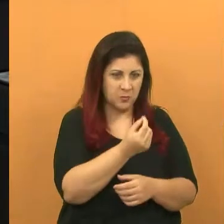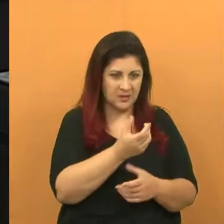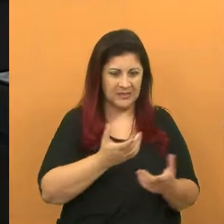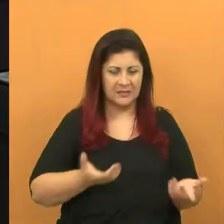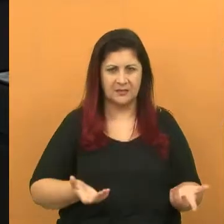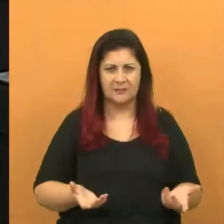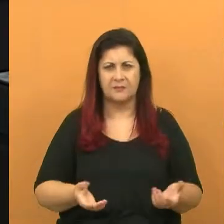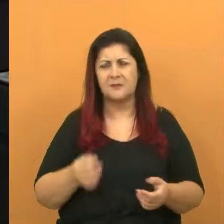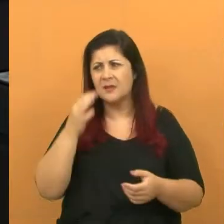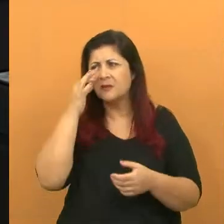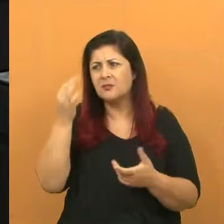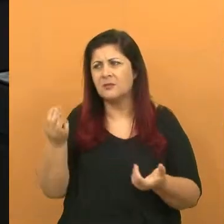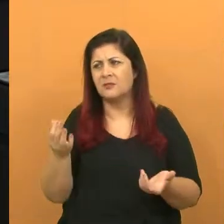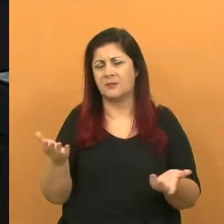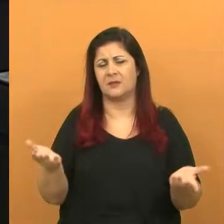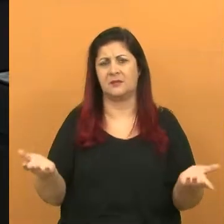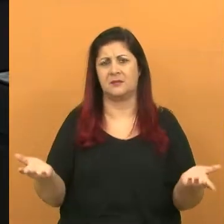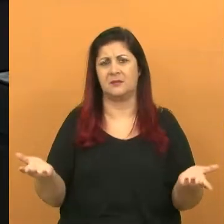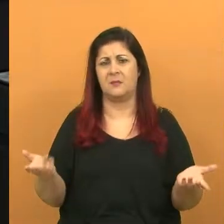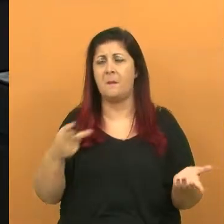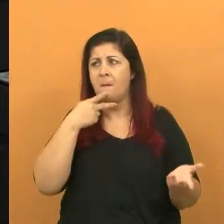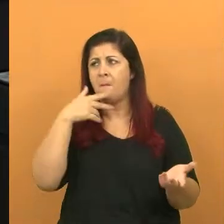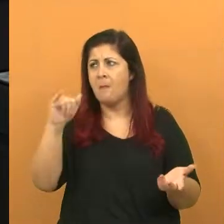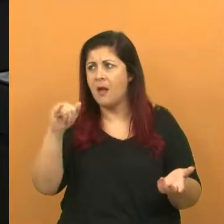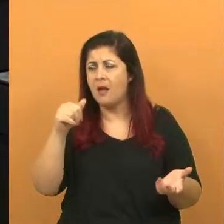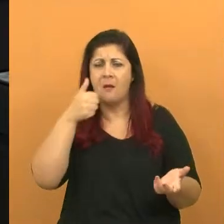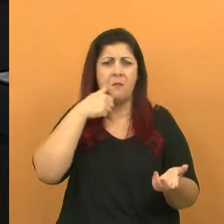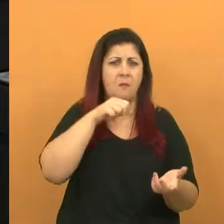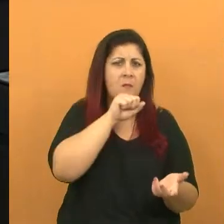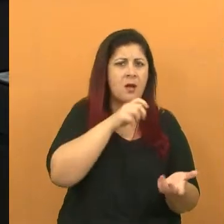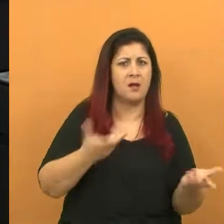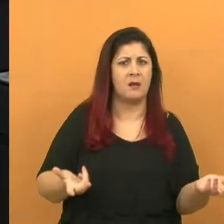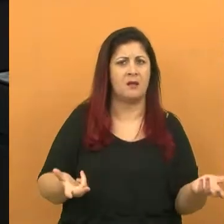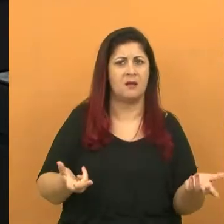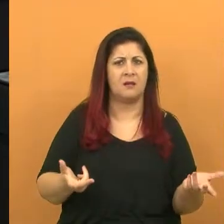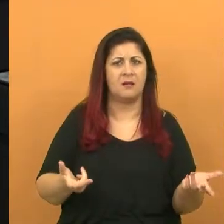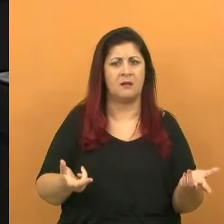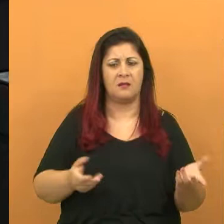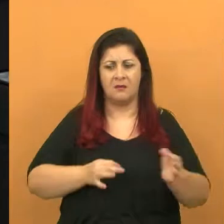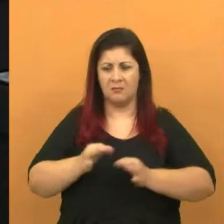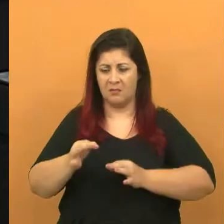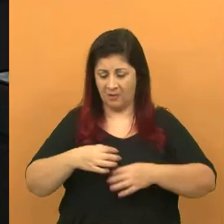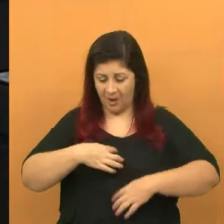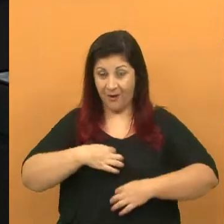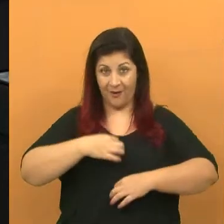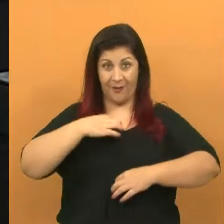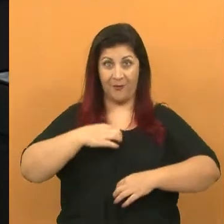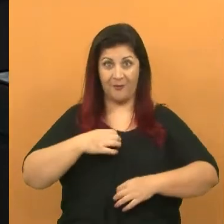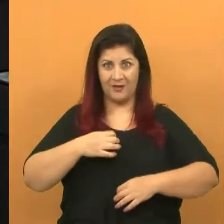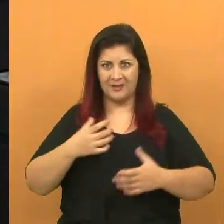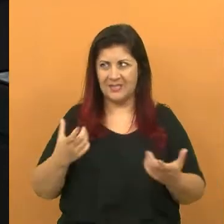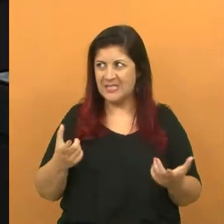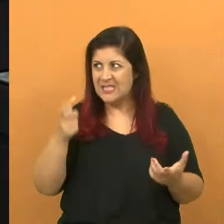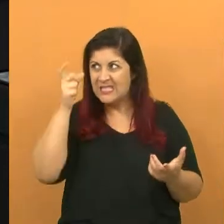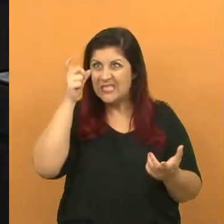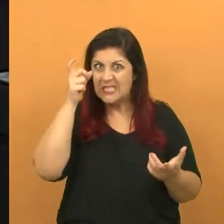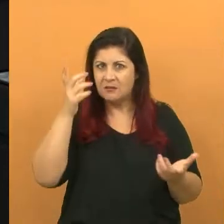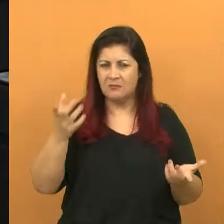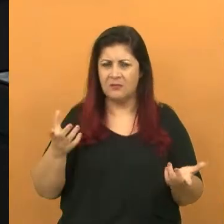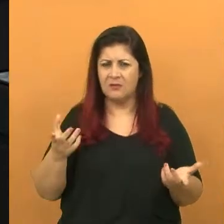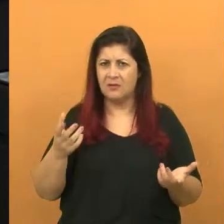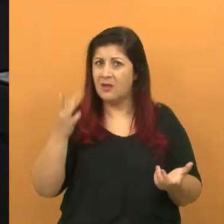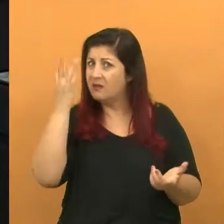chamar a atenção dos pais, porque muitos pais colocam essa vestimenta nas suas crianças sem saber